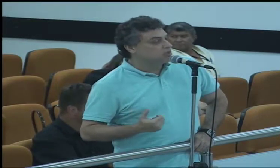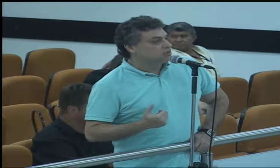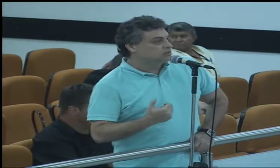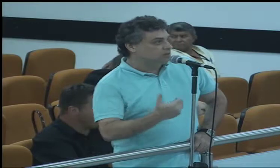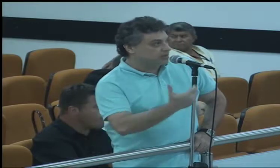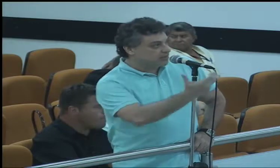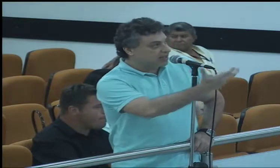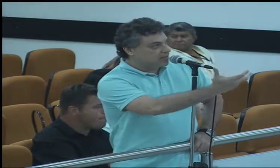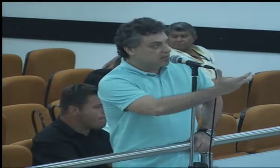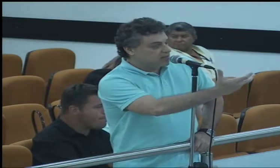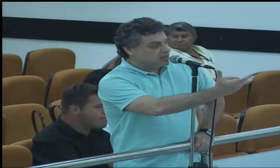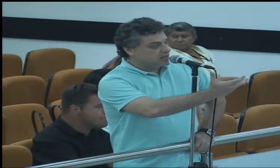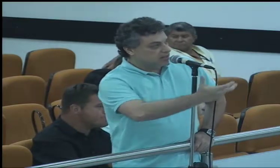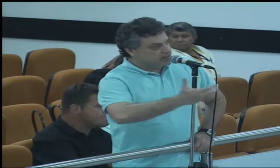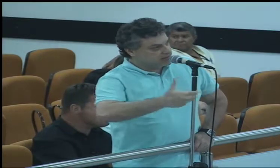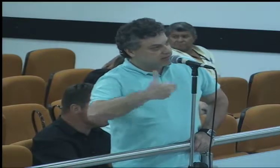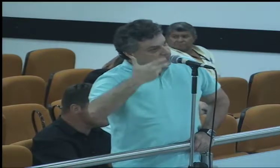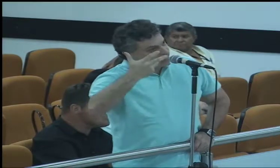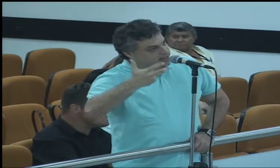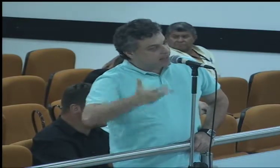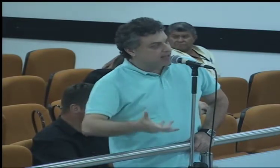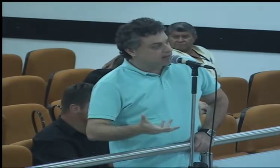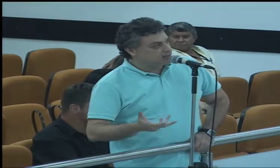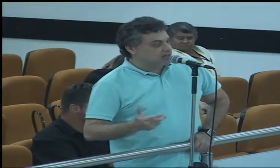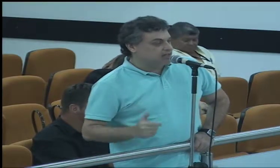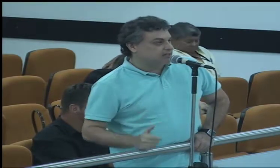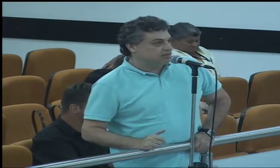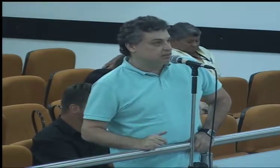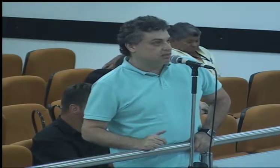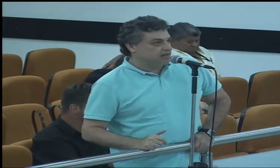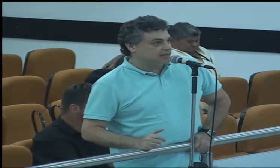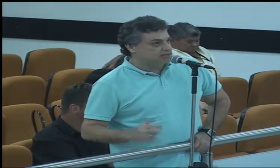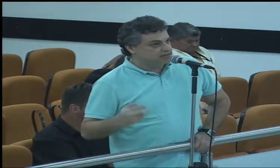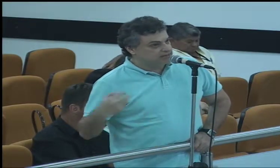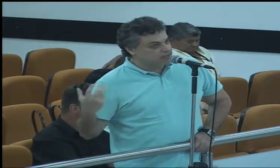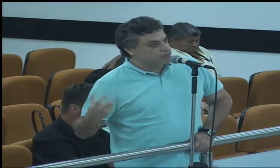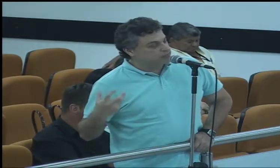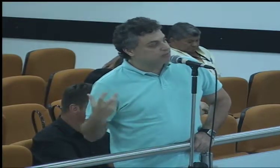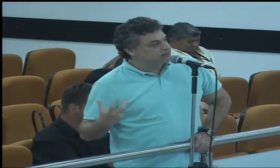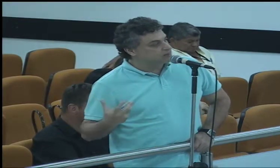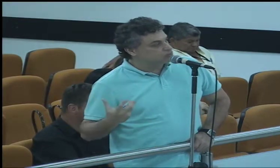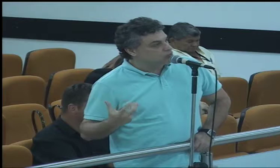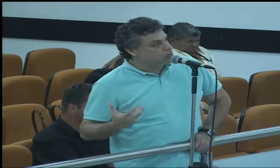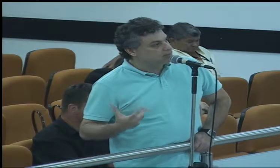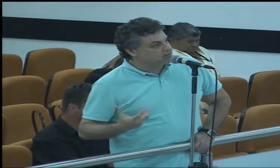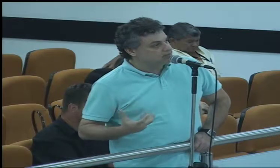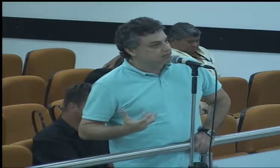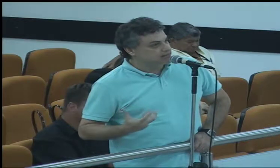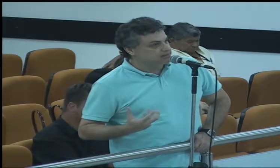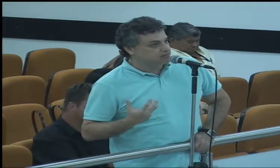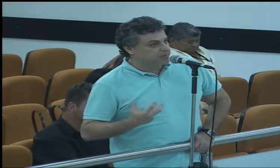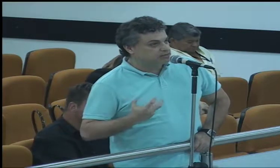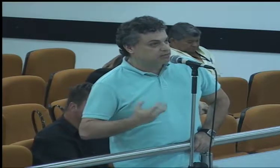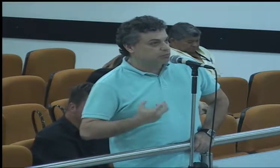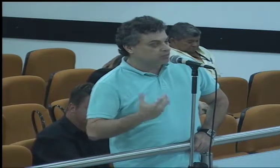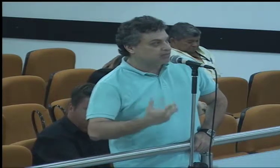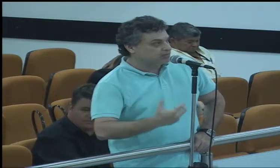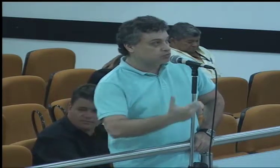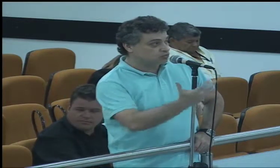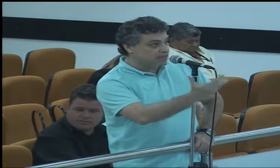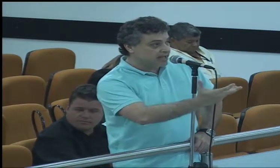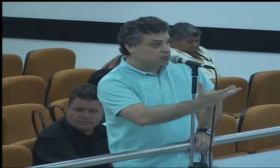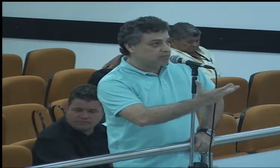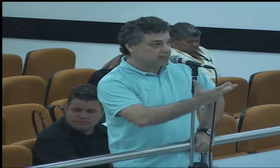sentido. Então, até antes da queda da lei da gratuidade, a gente estava conversando com as entidades para que a gente